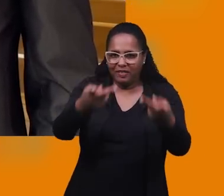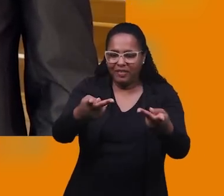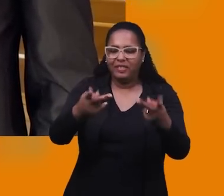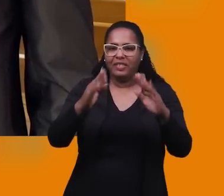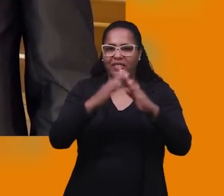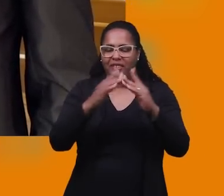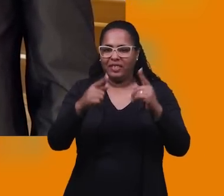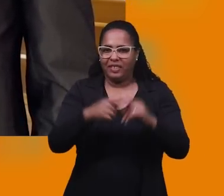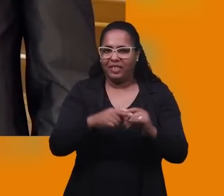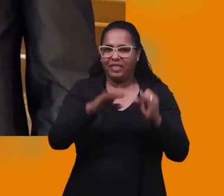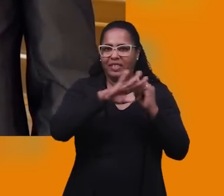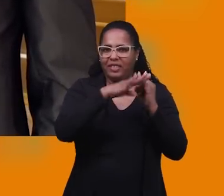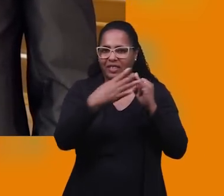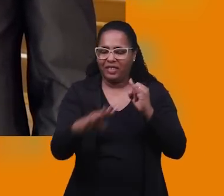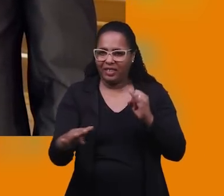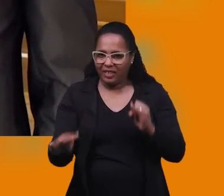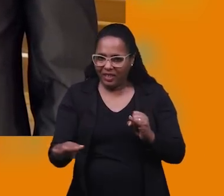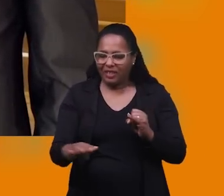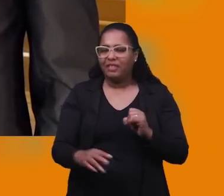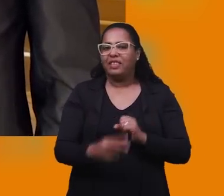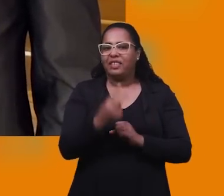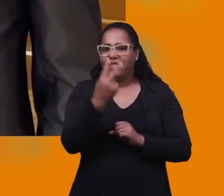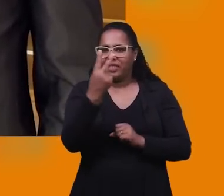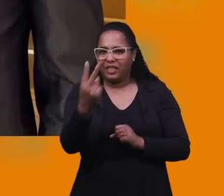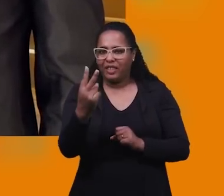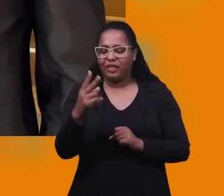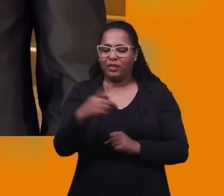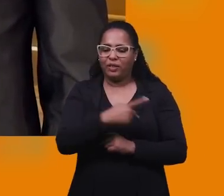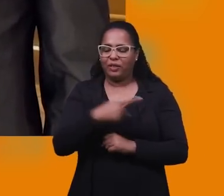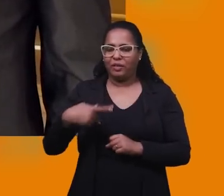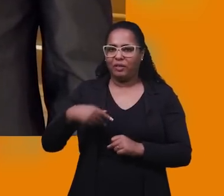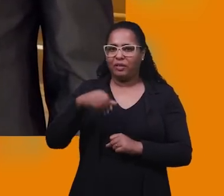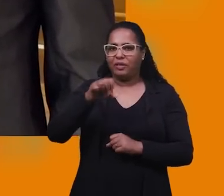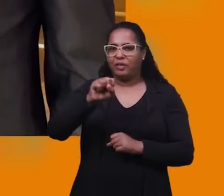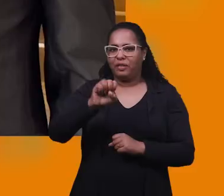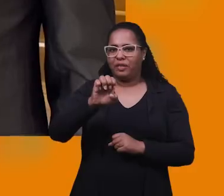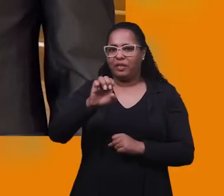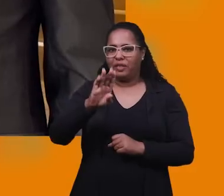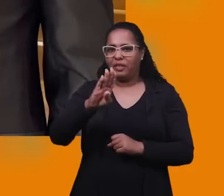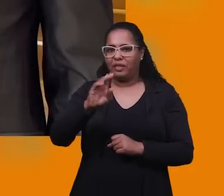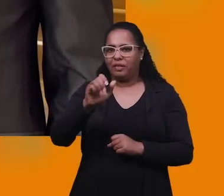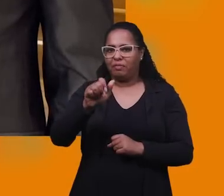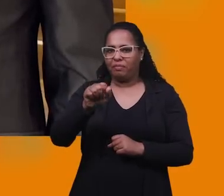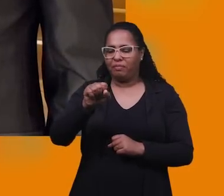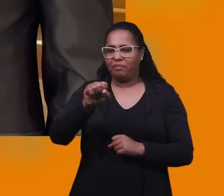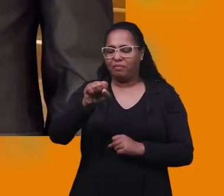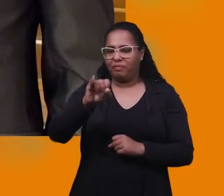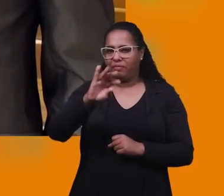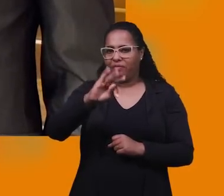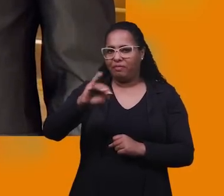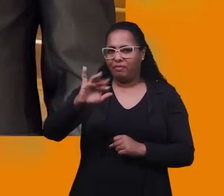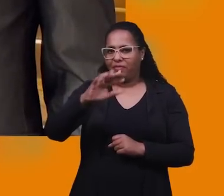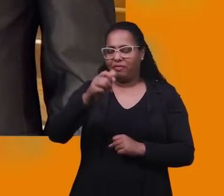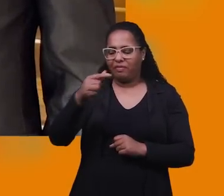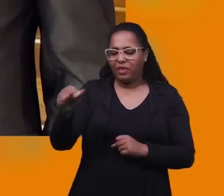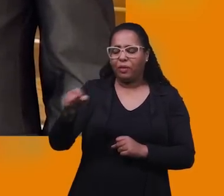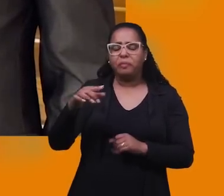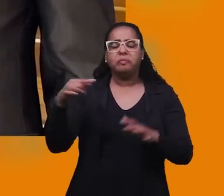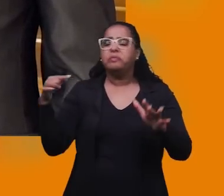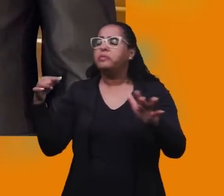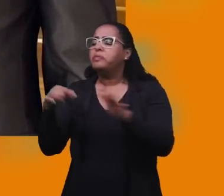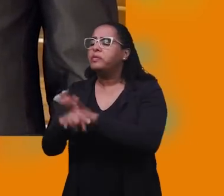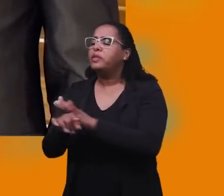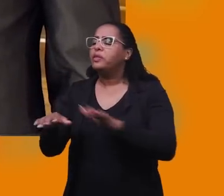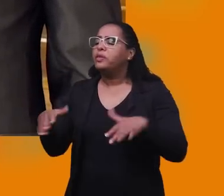e Taparica 2, que está no ministério do pastor Sebastião Leone. E eu gostaria, pastor, de perguntar ao